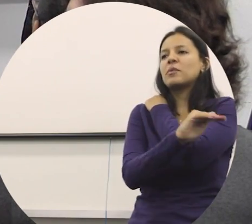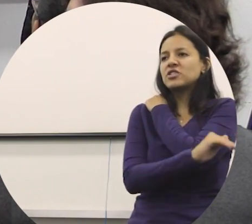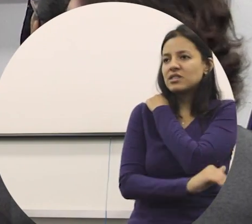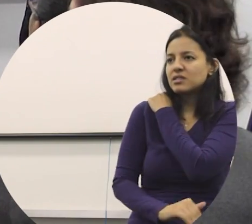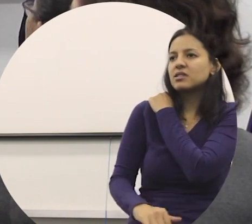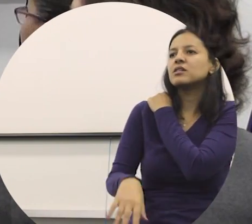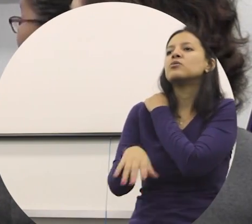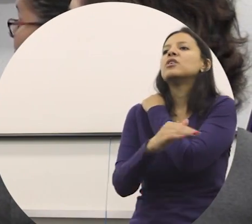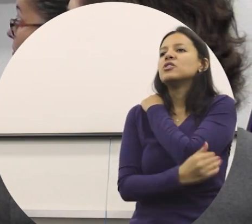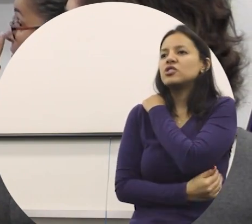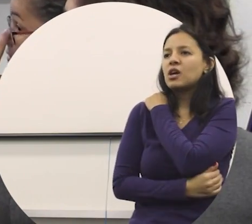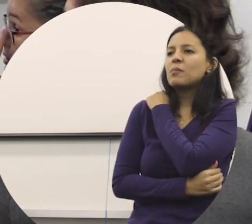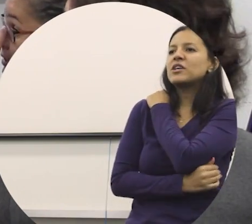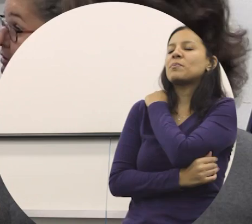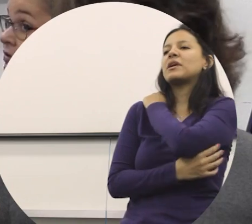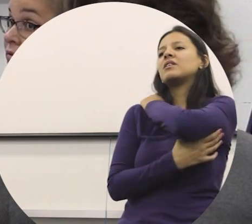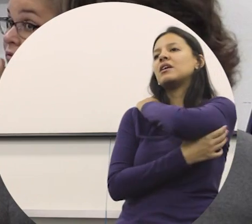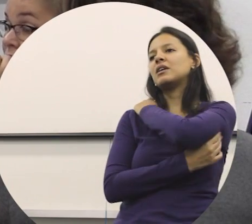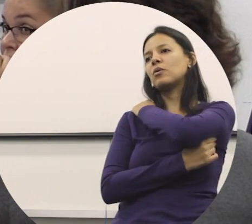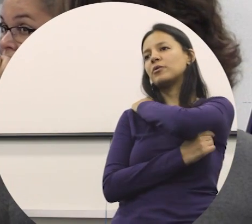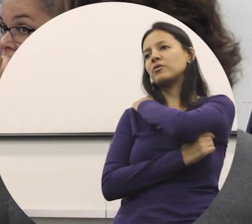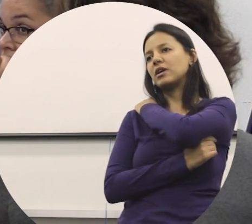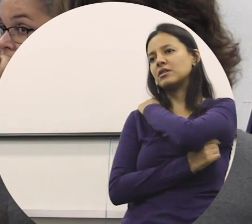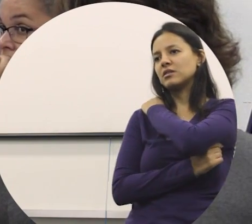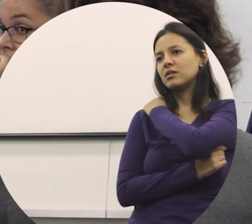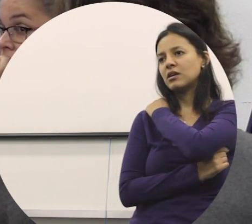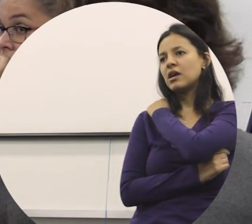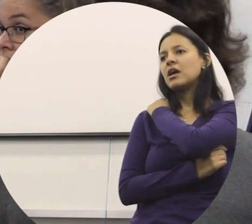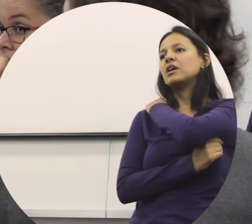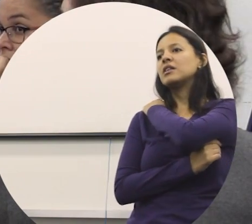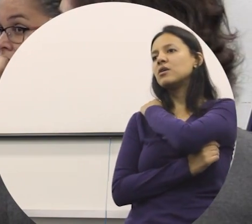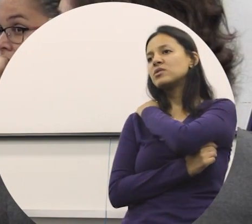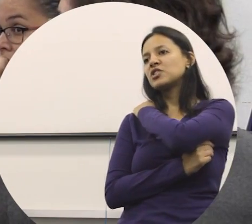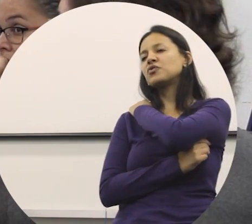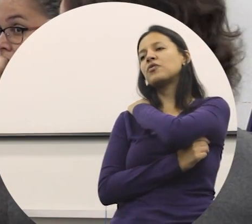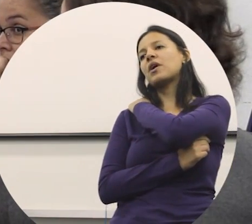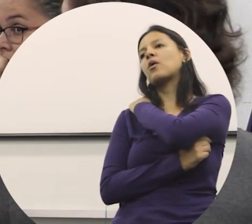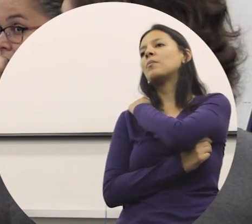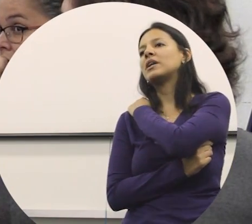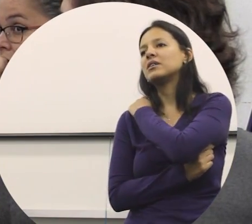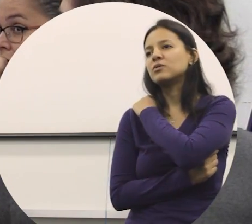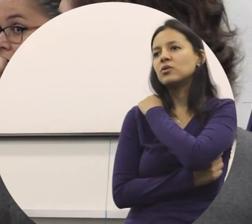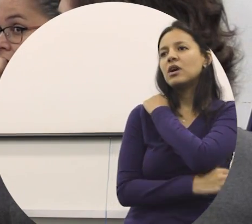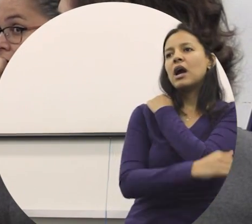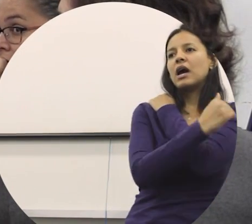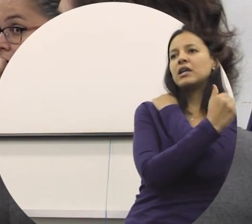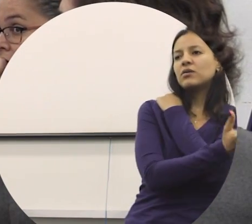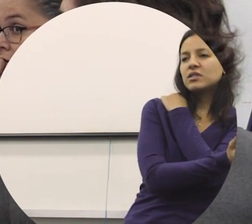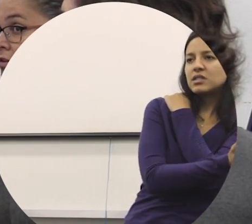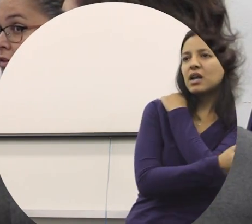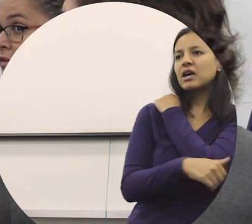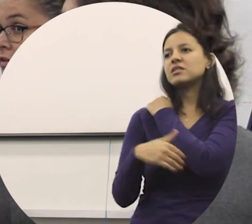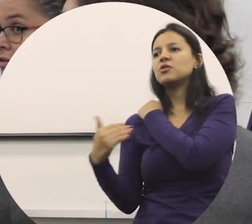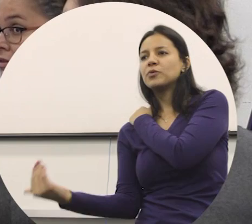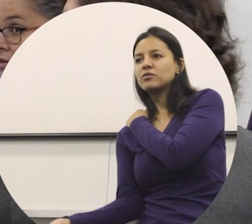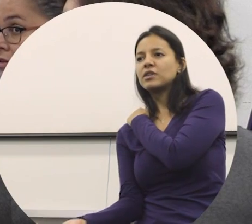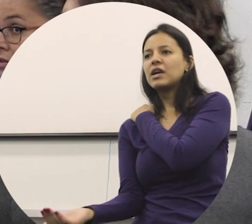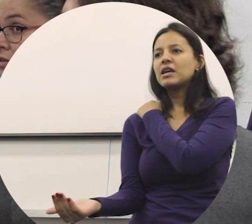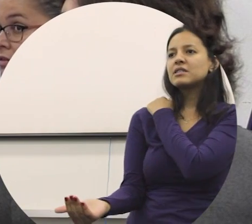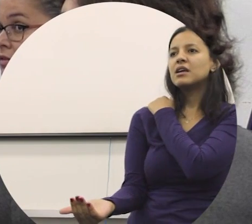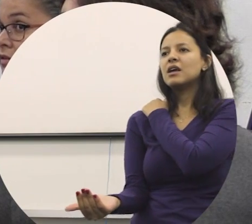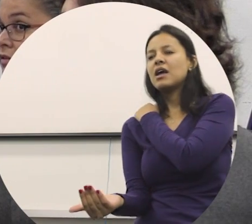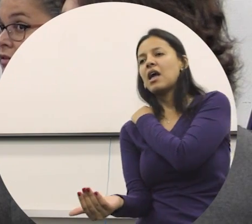contato de alfabetização, de realmente aprender a língua portuguesa. Então, se a gente for ficar comparando a língua de sinais